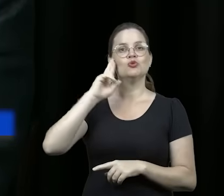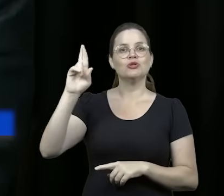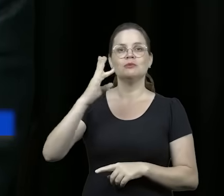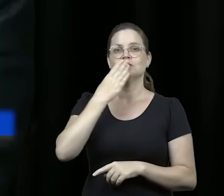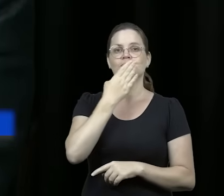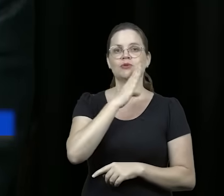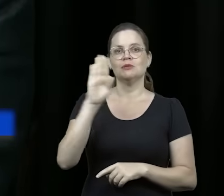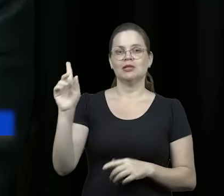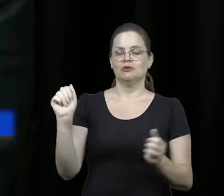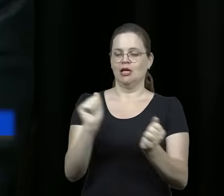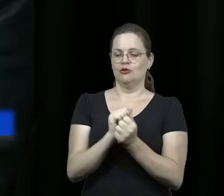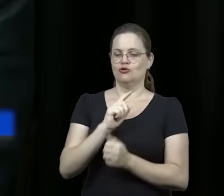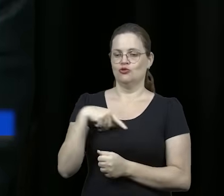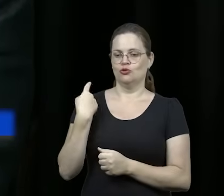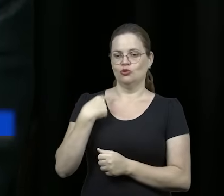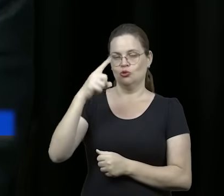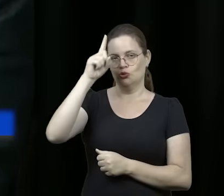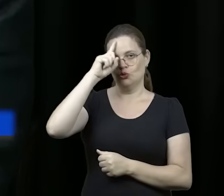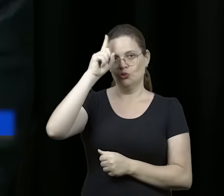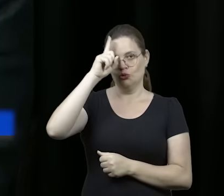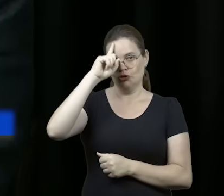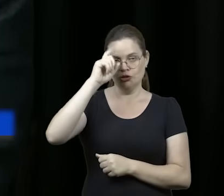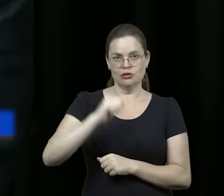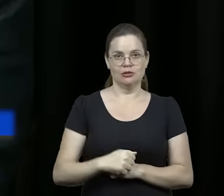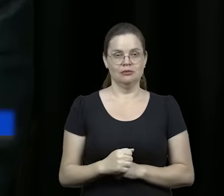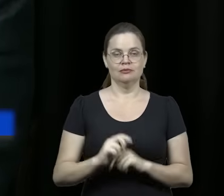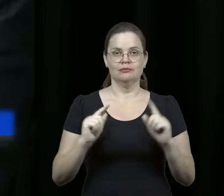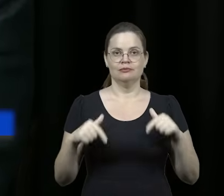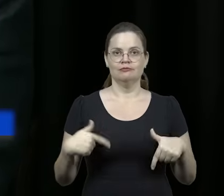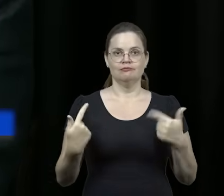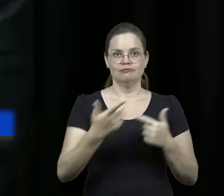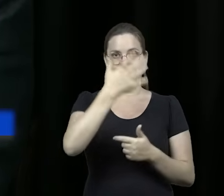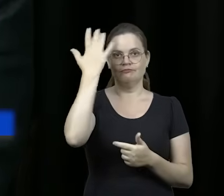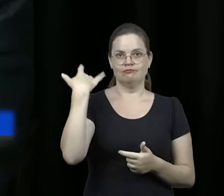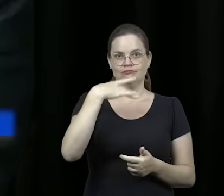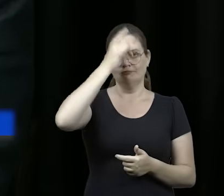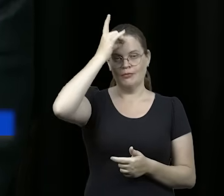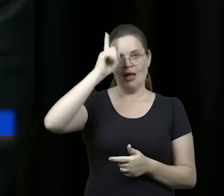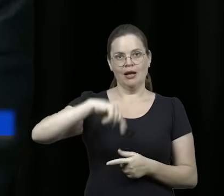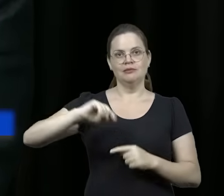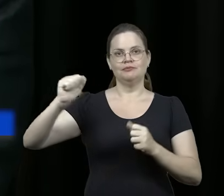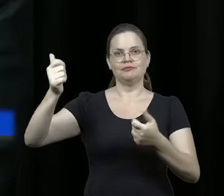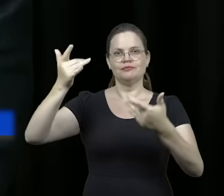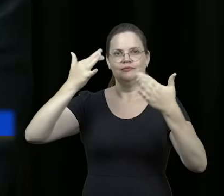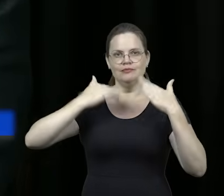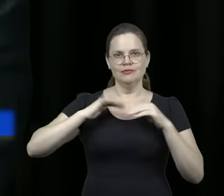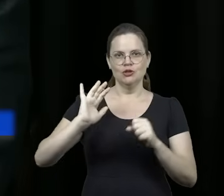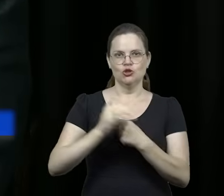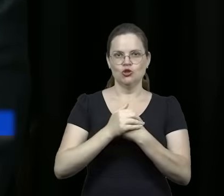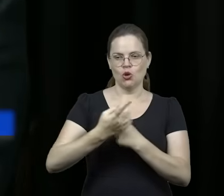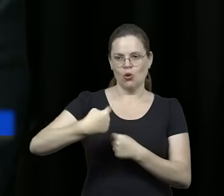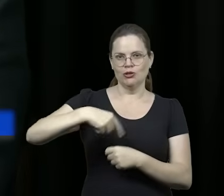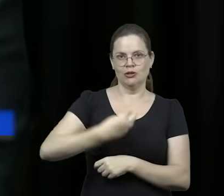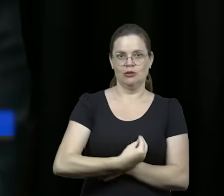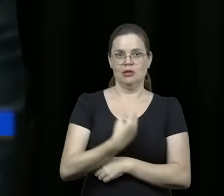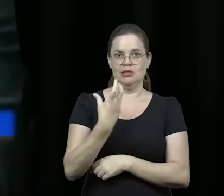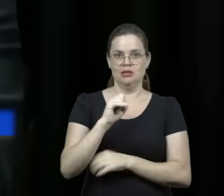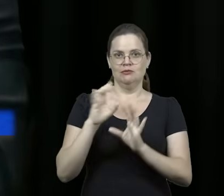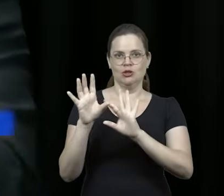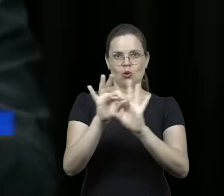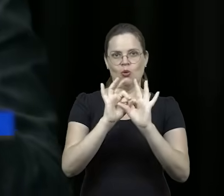vai ser o nosso abrigo. Então, o Espírito Santo é o nosso abrigo, é o nosso esconderijo. Quando você está no Espírito Santo, você